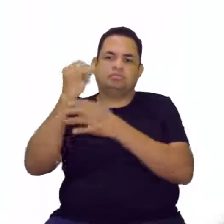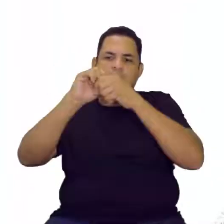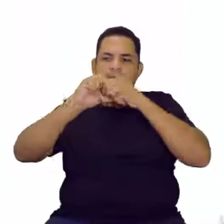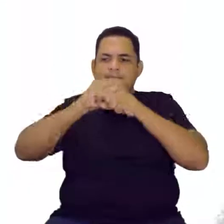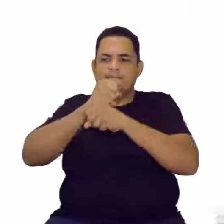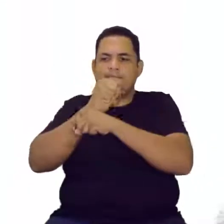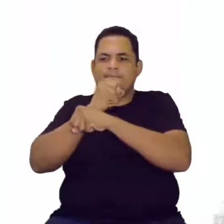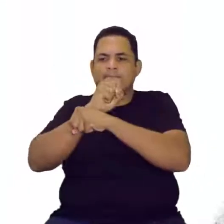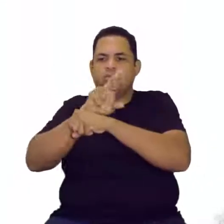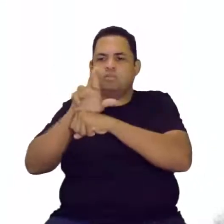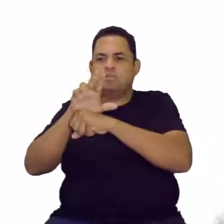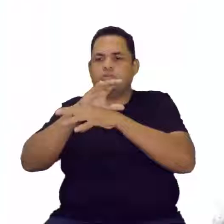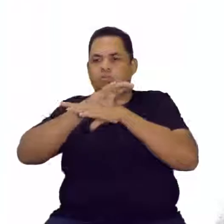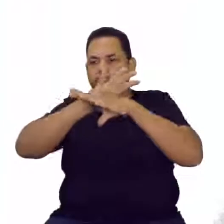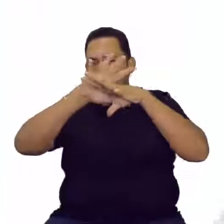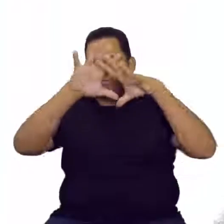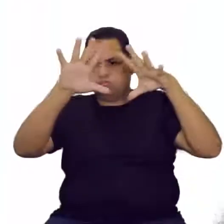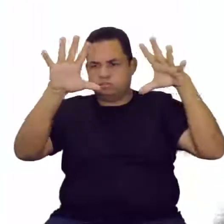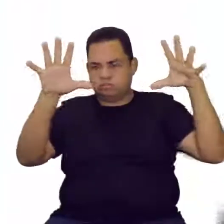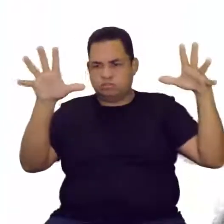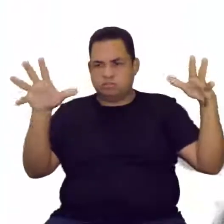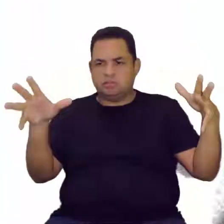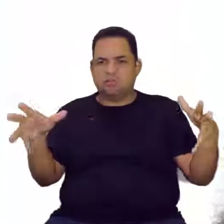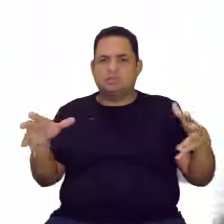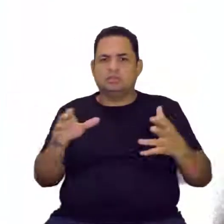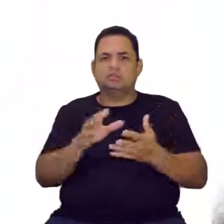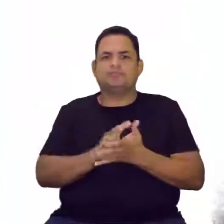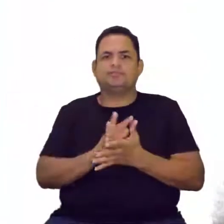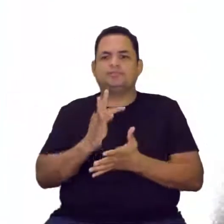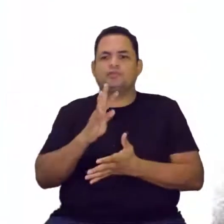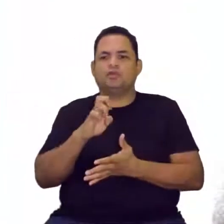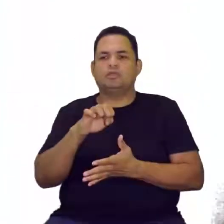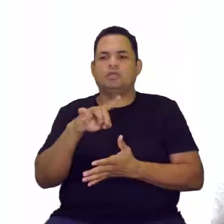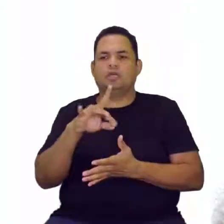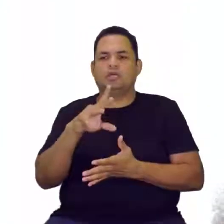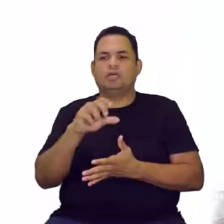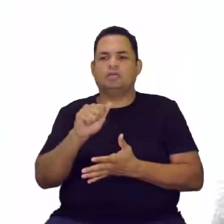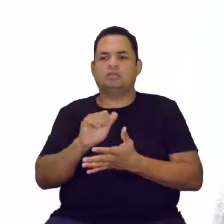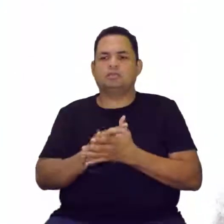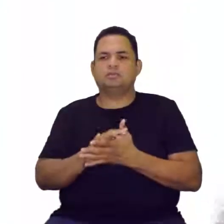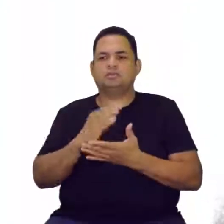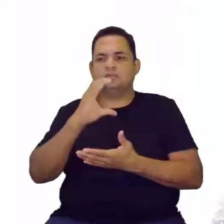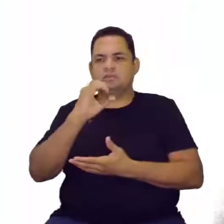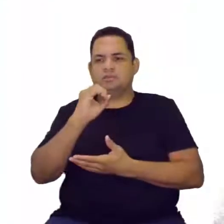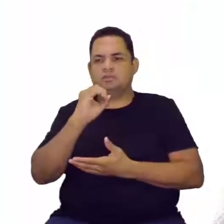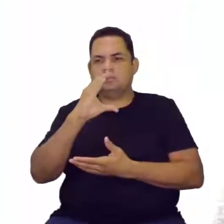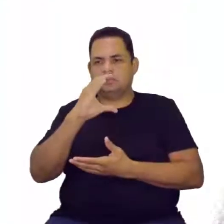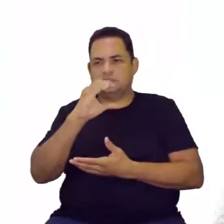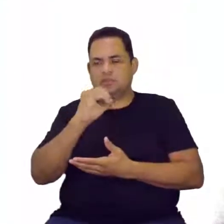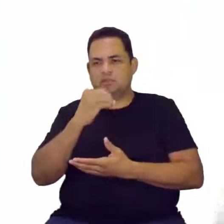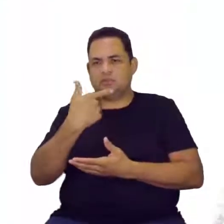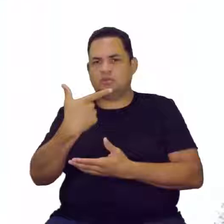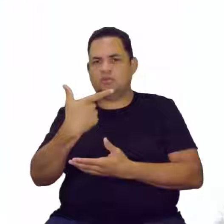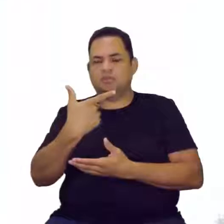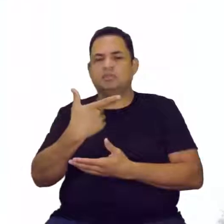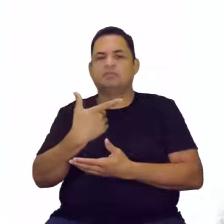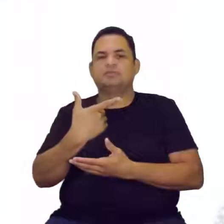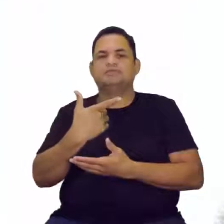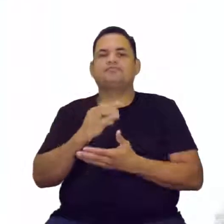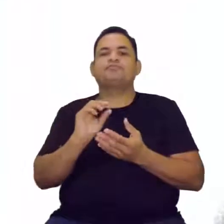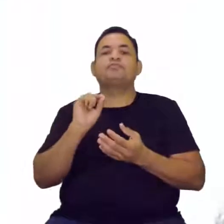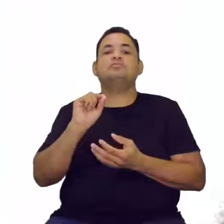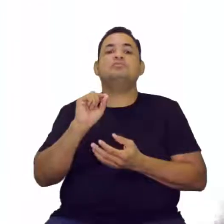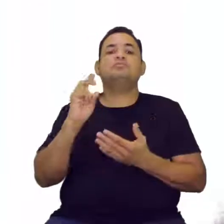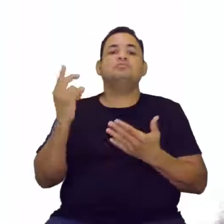atmosfera várias, digamos assim, toneladas de dióxido de carbono. E o que